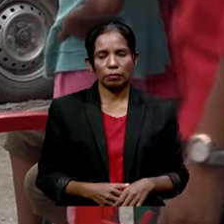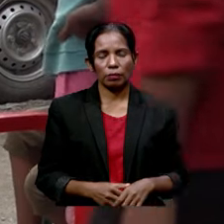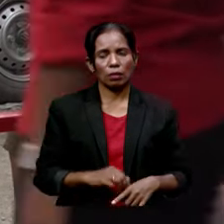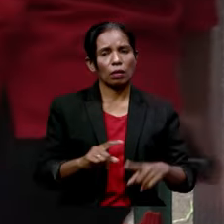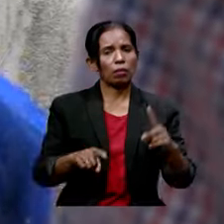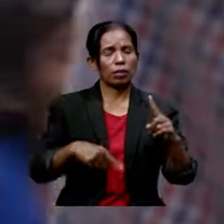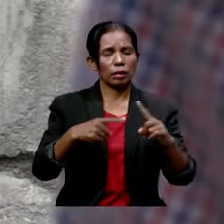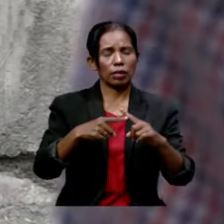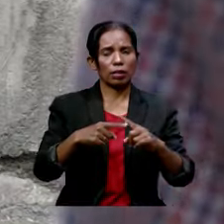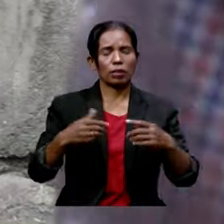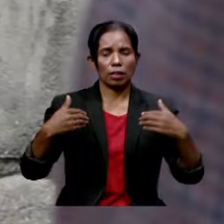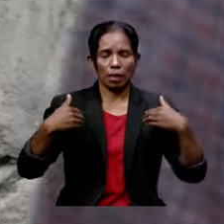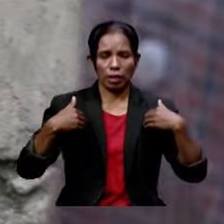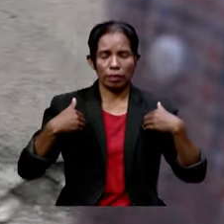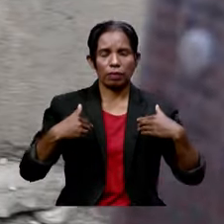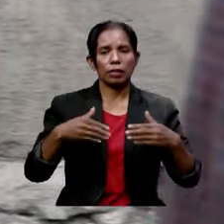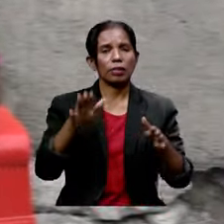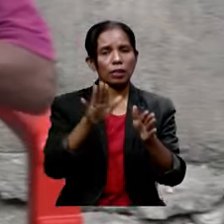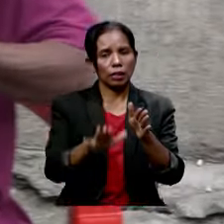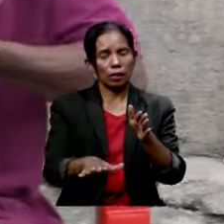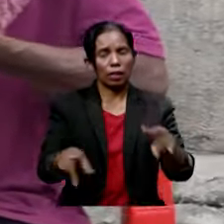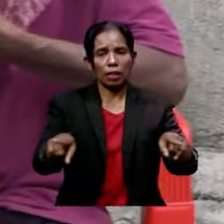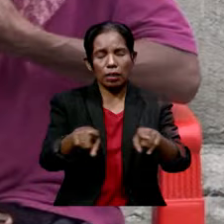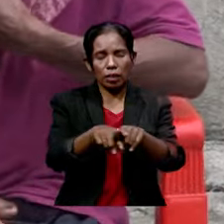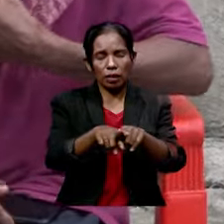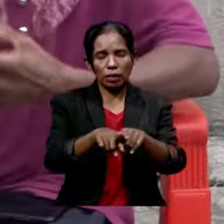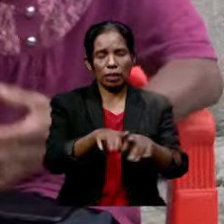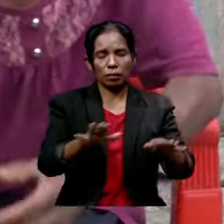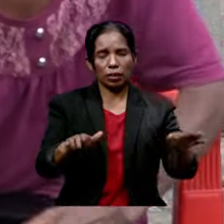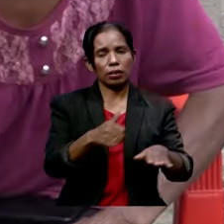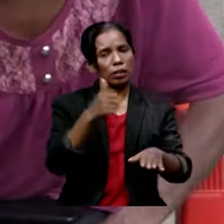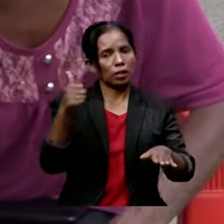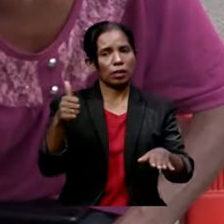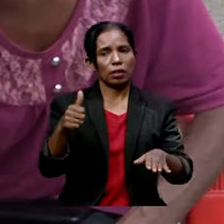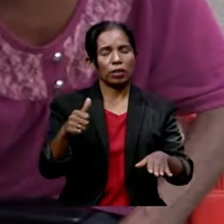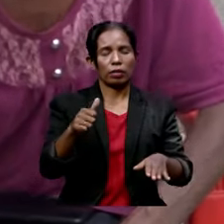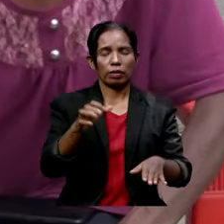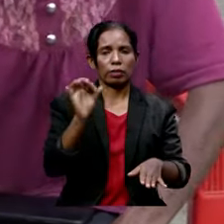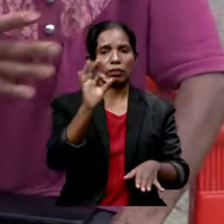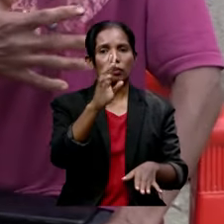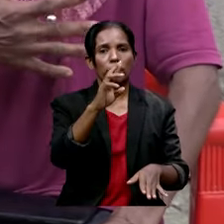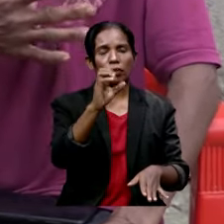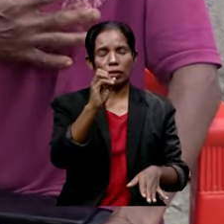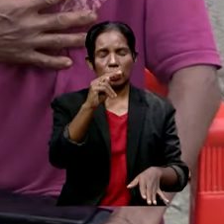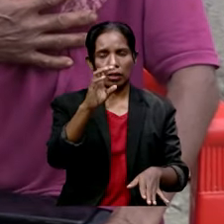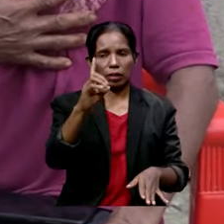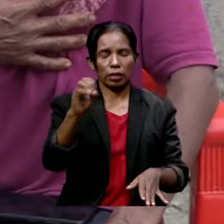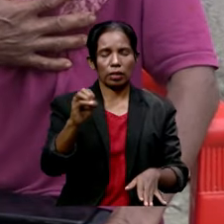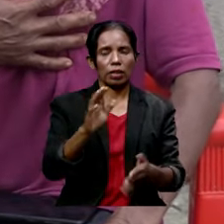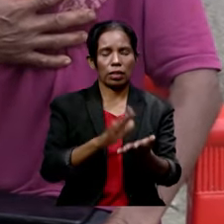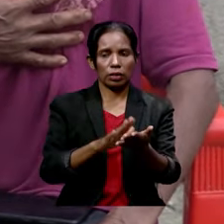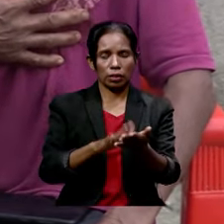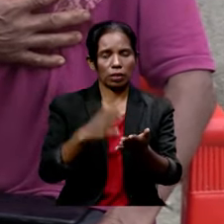Banghira Seki, Hanesan Labarik Siraselo, Florinda Huni Escola e Ensino Básico, Toremata e Aposto